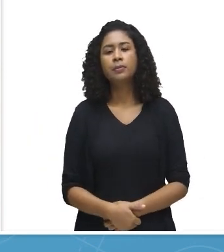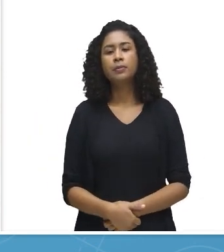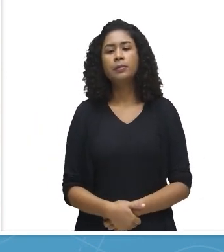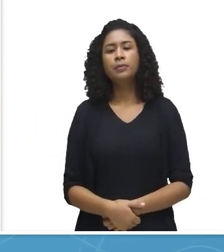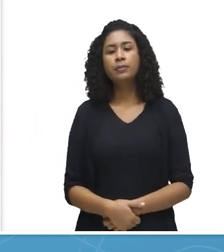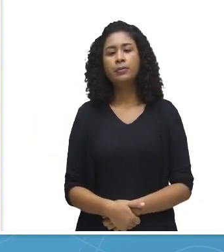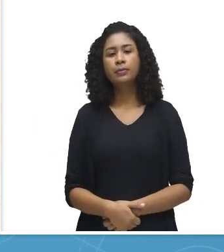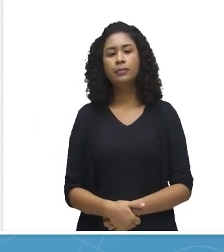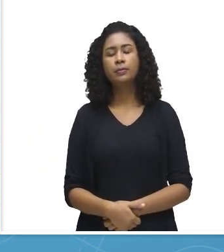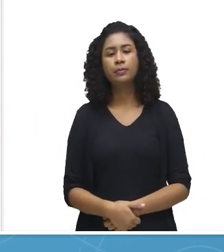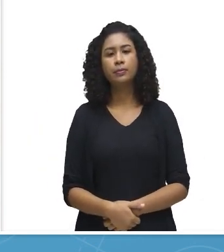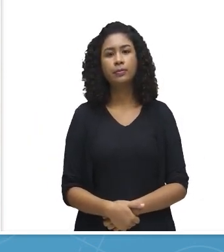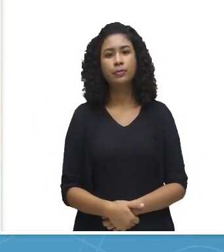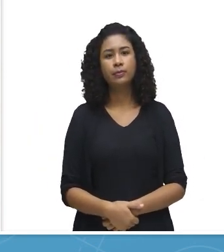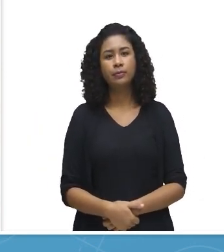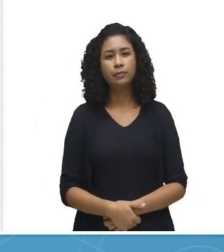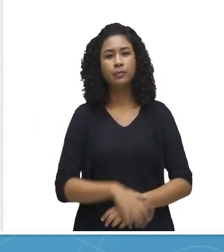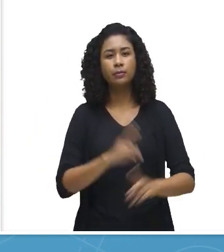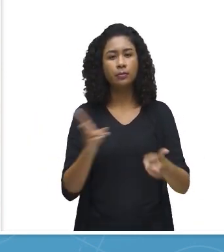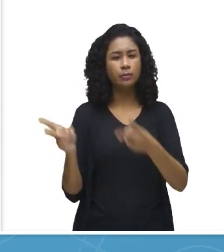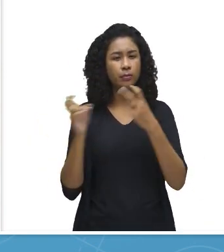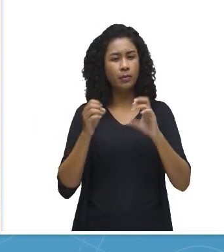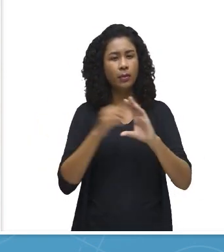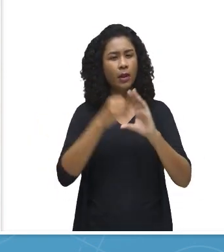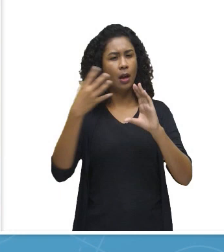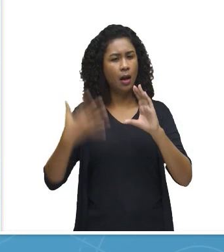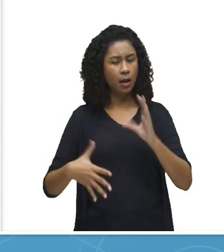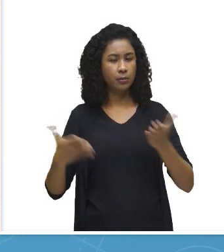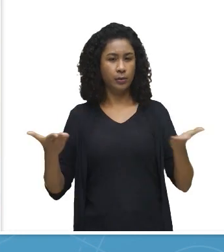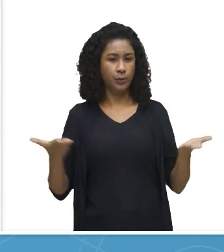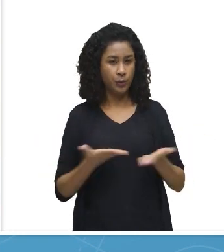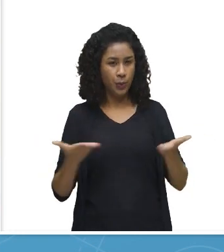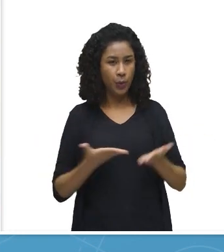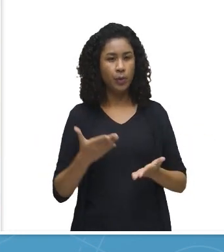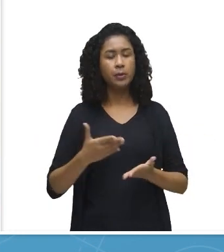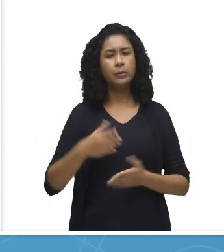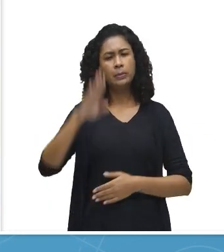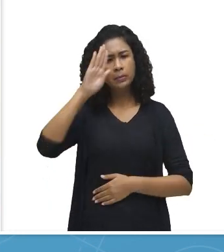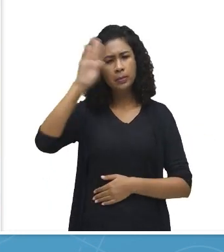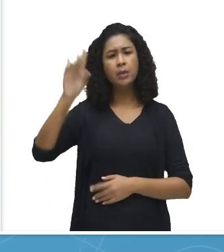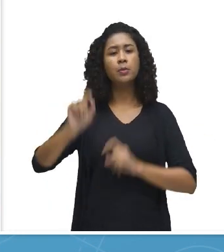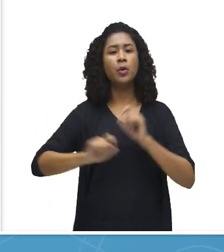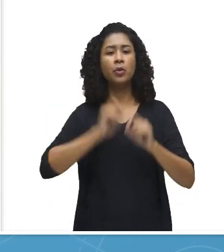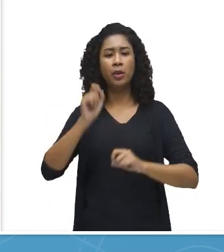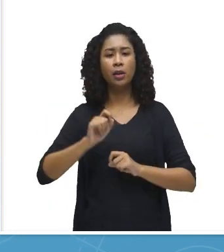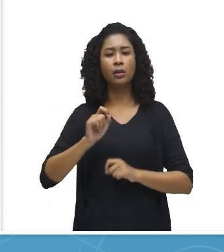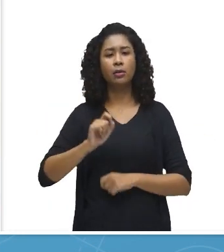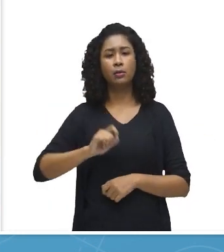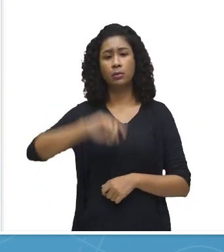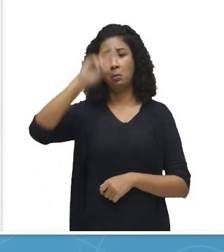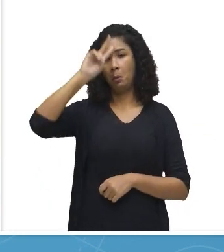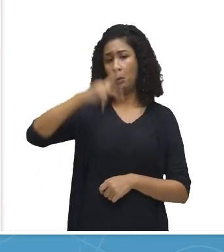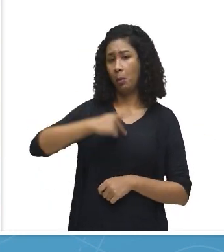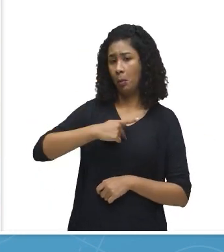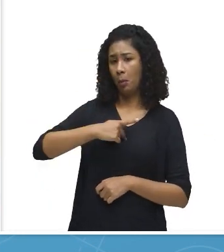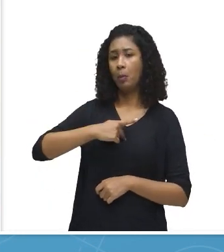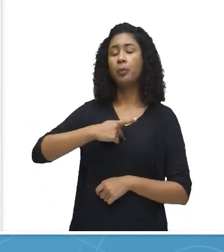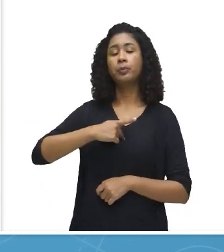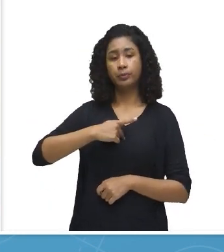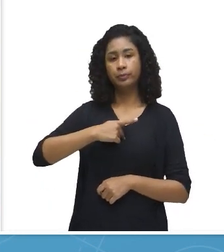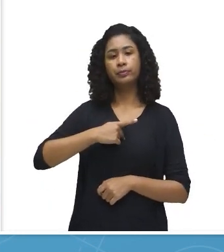Nós vamos ver que as características da nossa modernidade privilegiam muito o individualismo. O